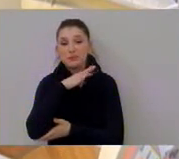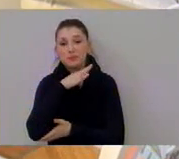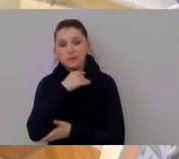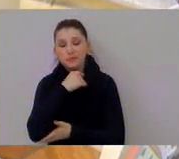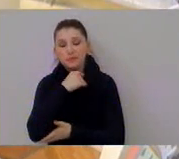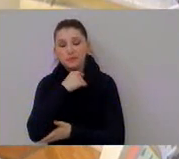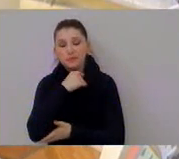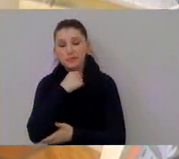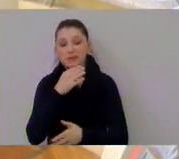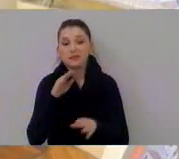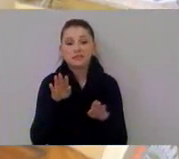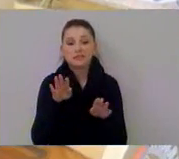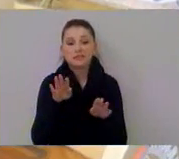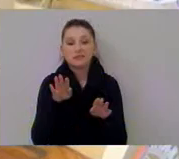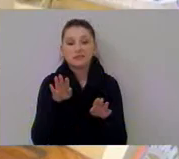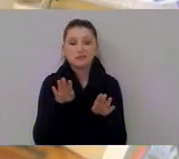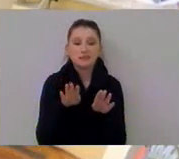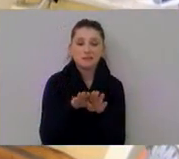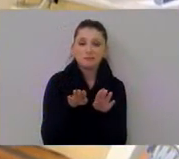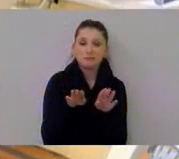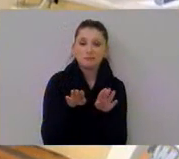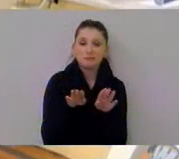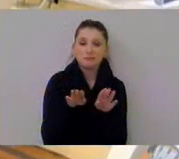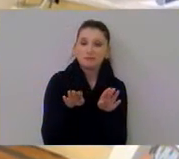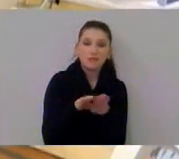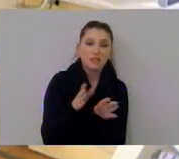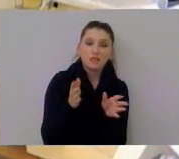E a nossa pracinha infantil,